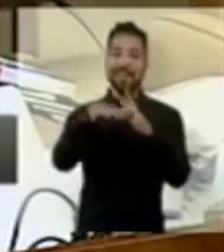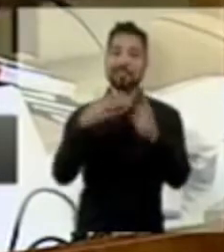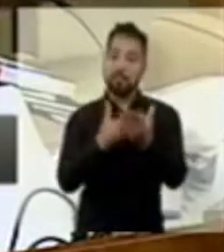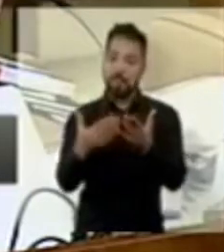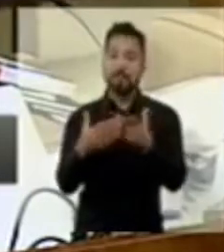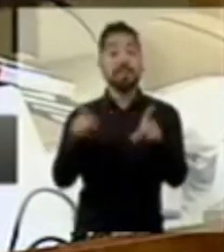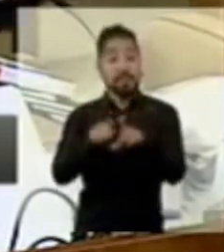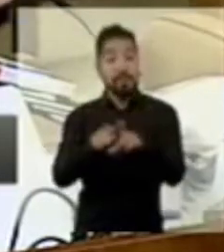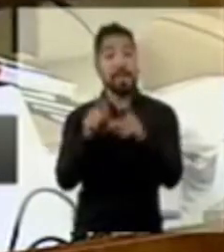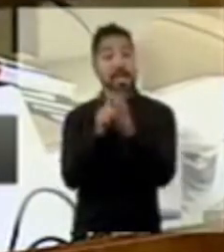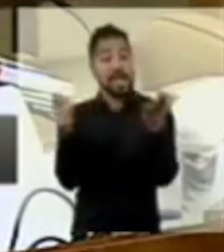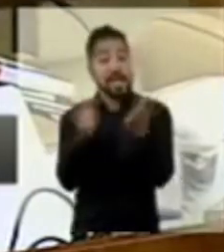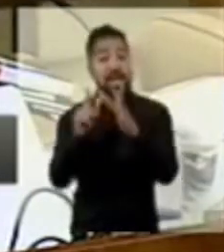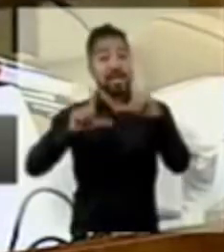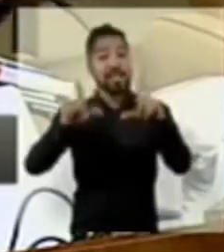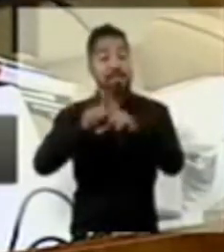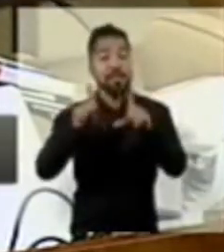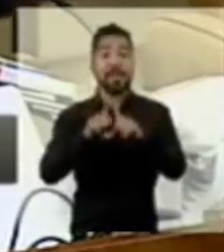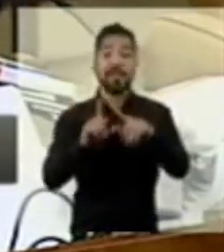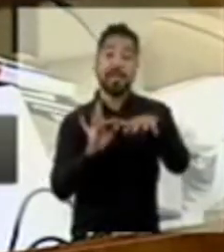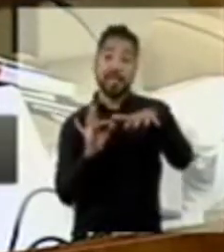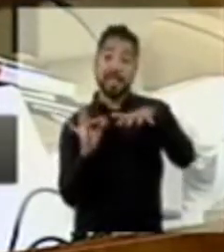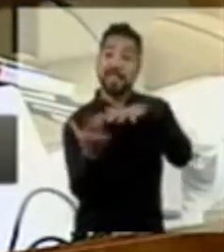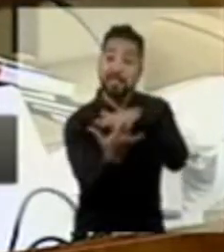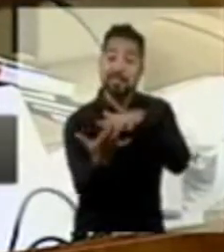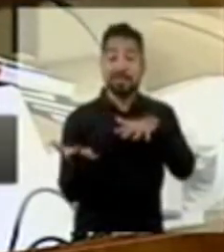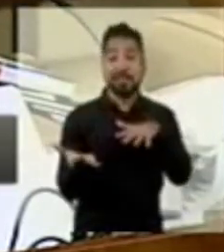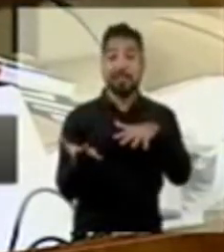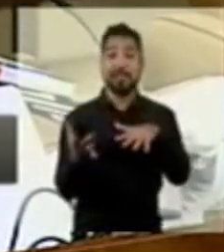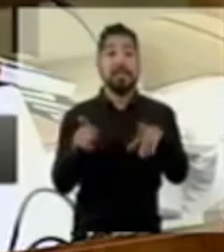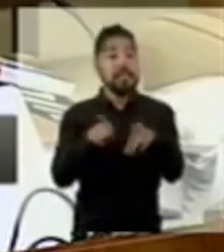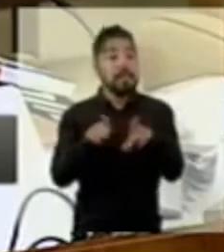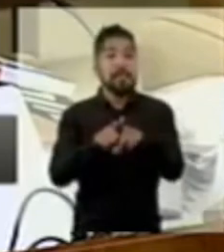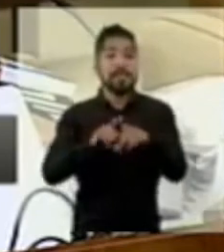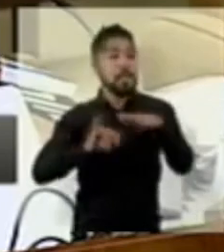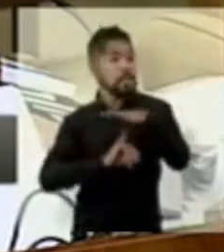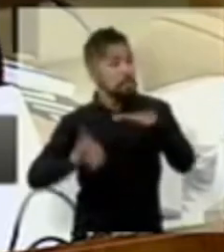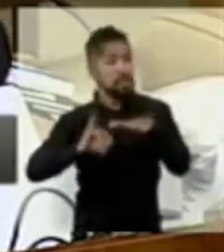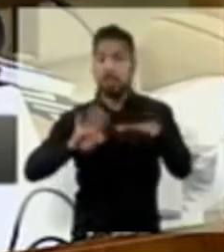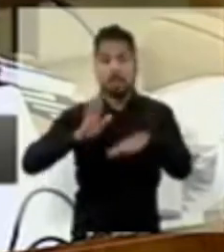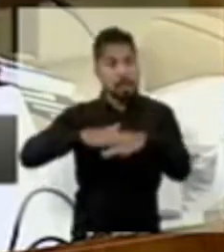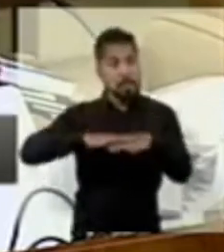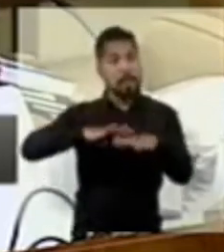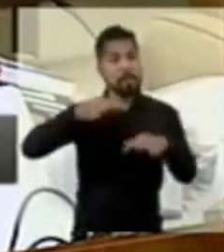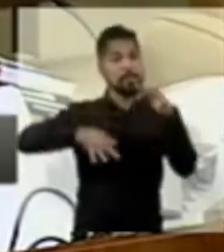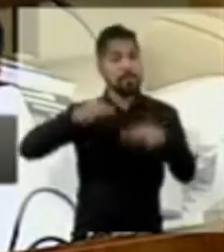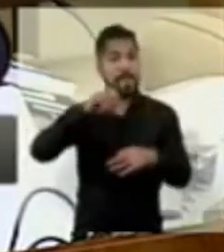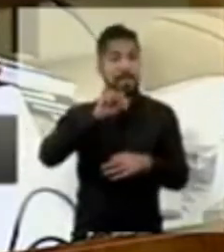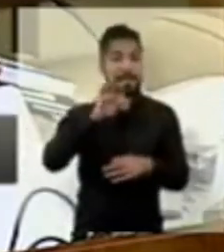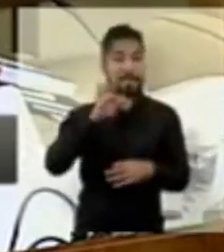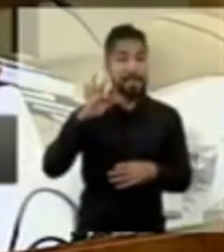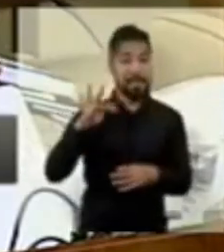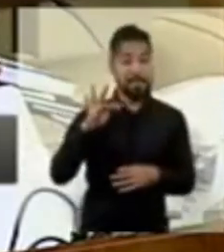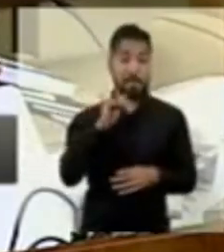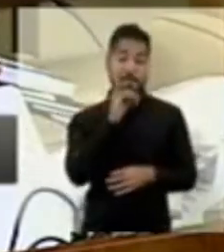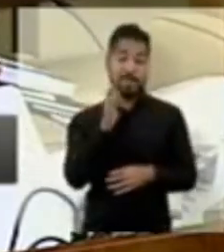e nas redes sociais nas instituições e na própria jurisprudência do supremo com esta mudança que